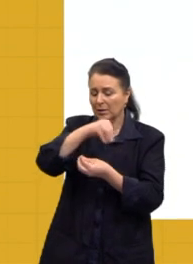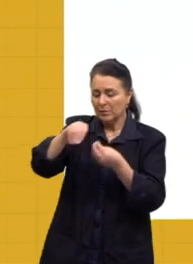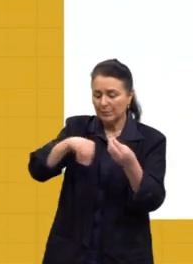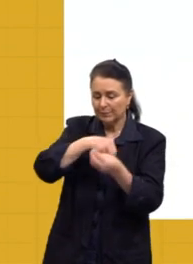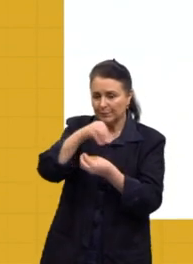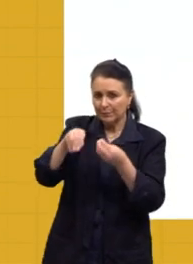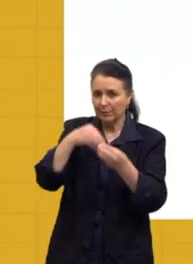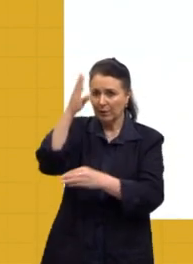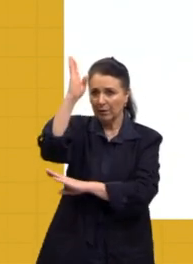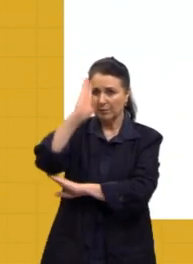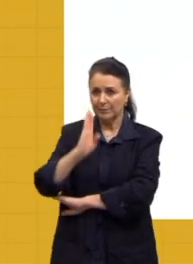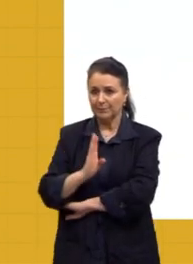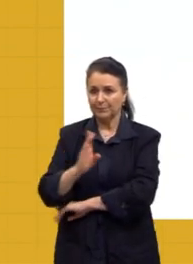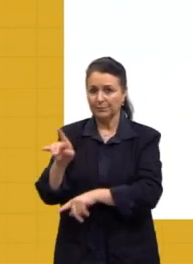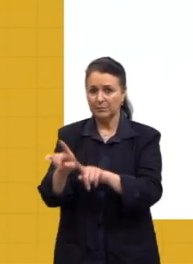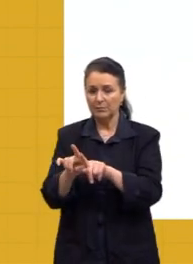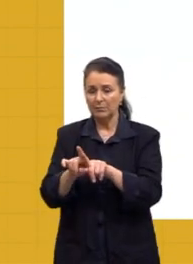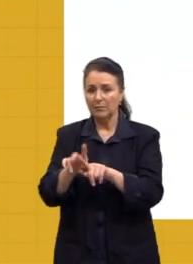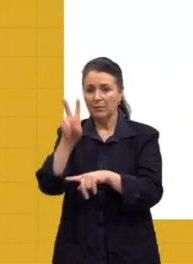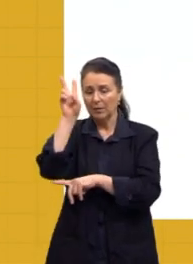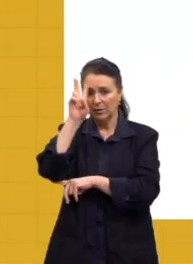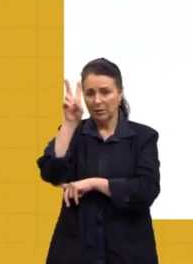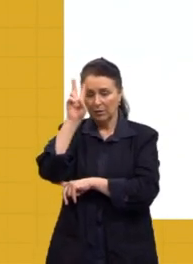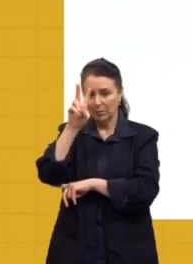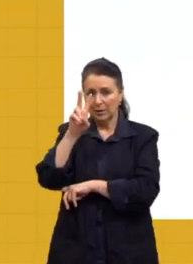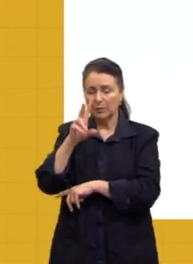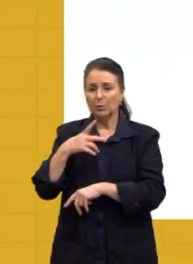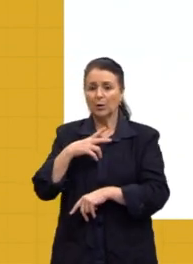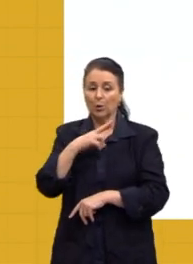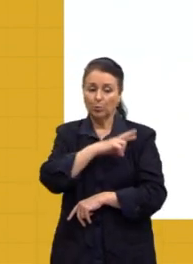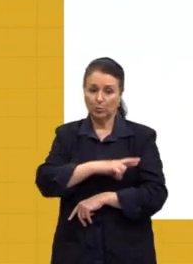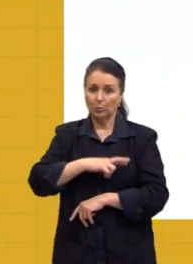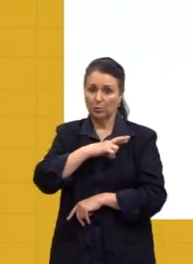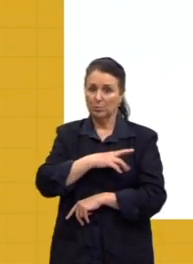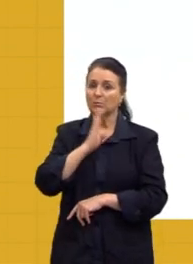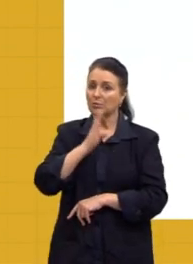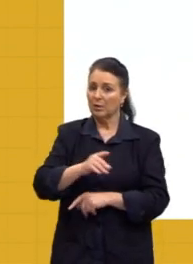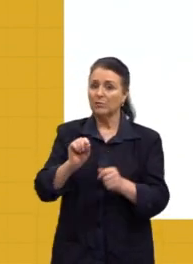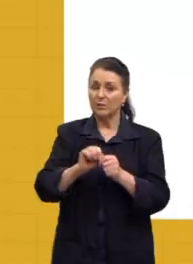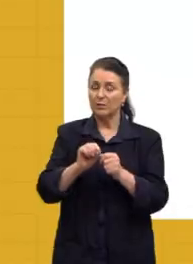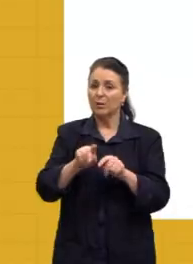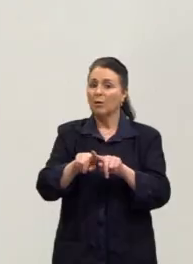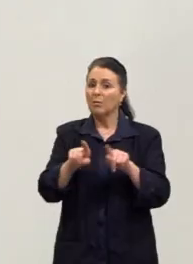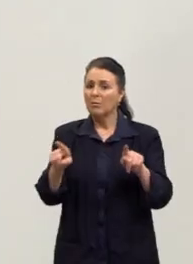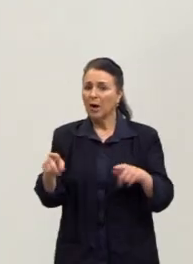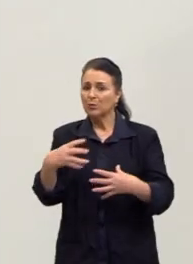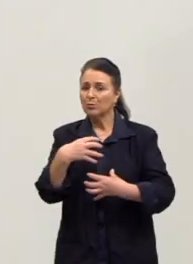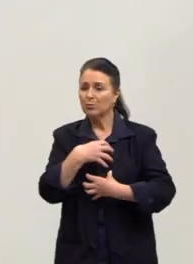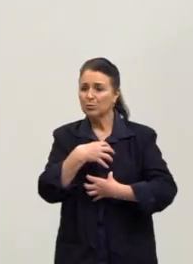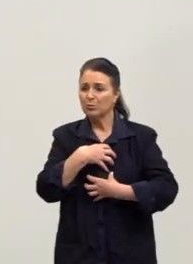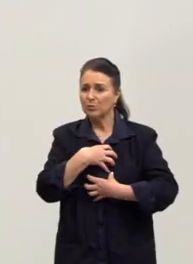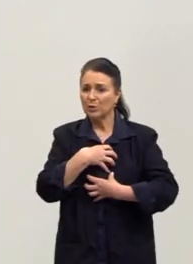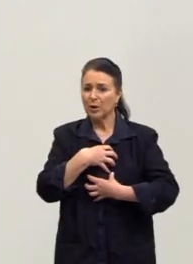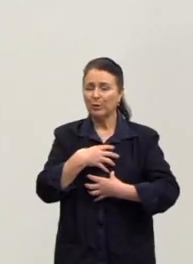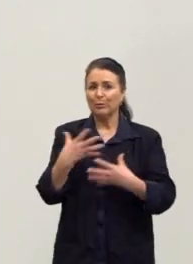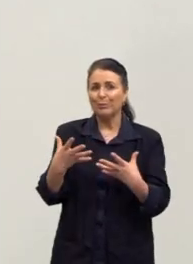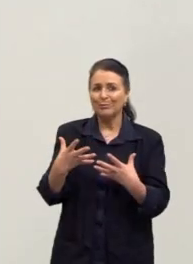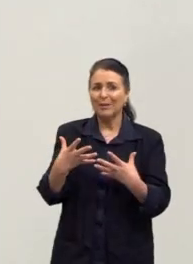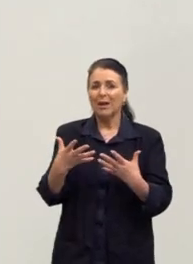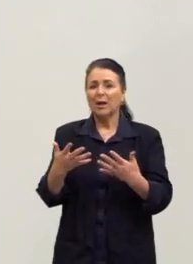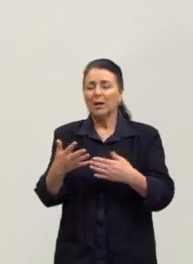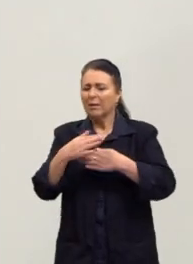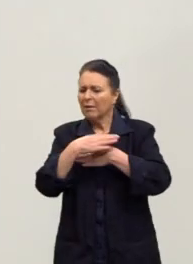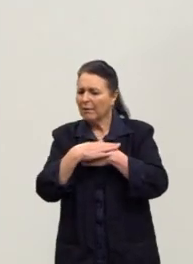brasileira, né. Só lembrando, né, Dani, que os românticos, eles já faziam isso, mas eles faziam de maneira bonitinha,